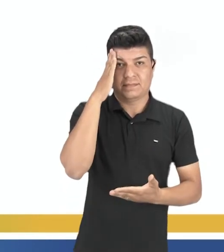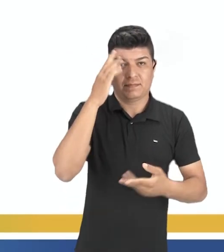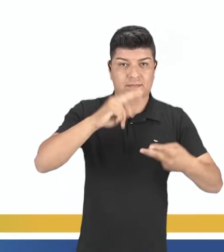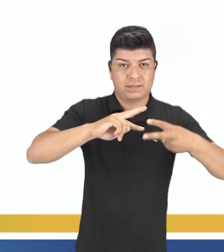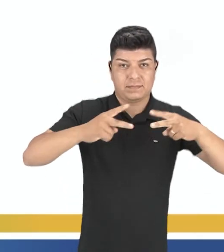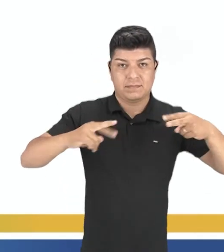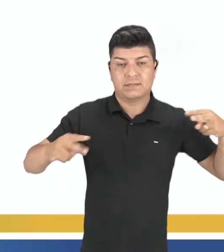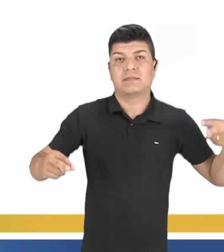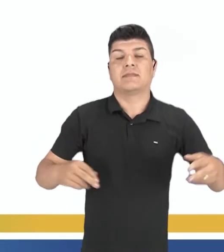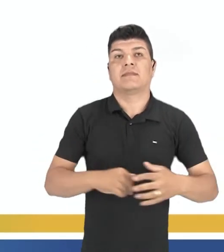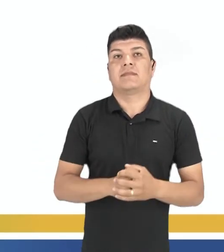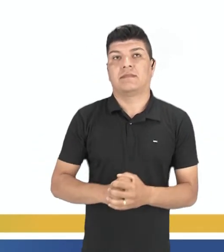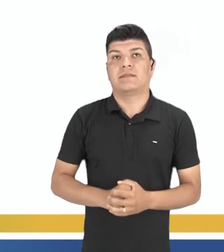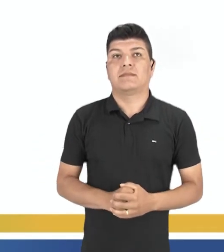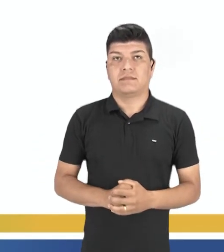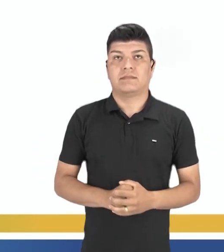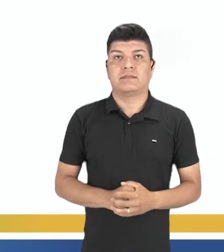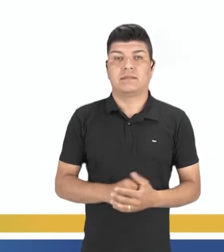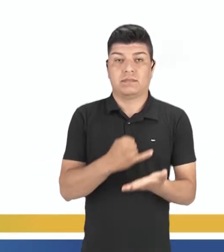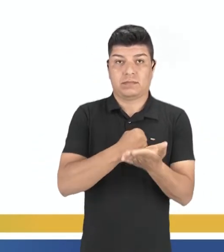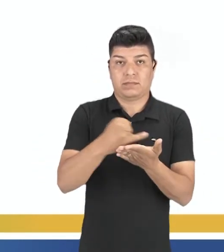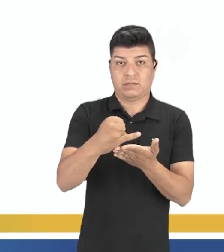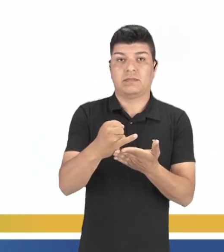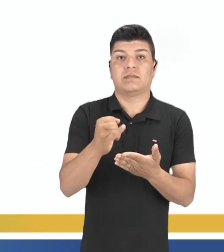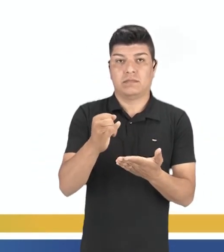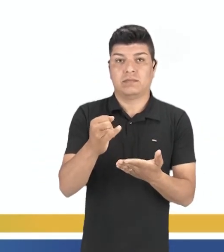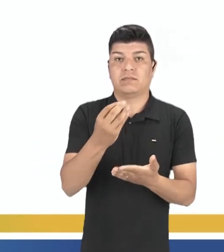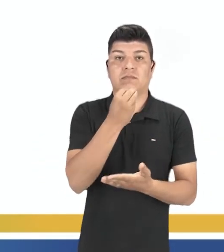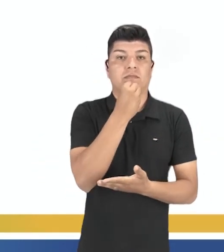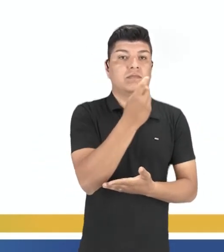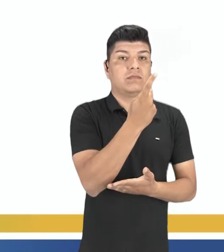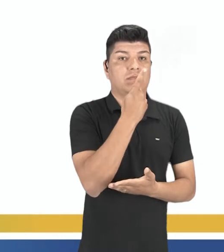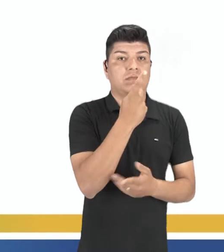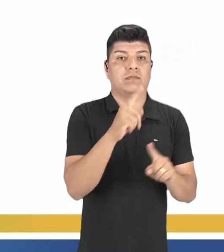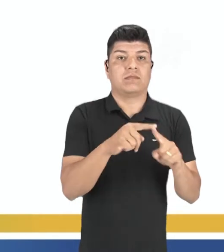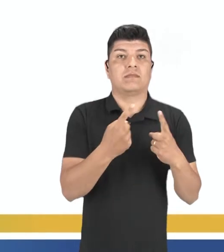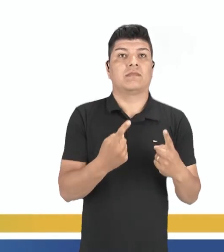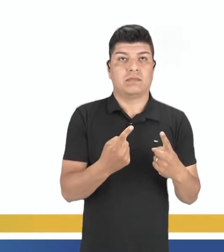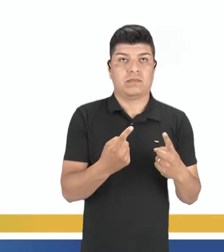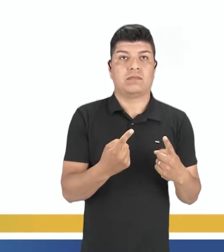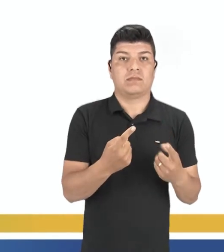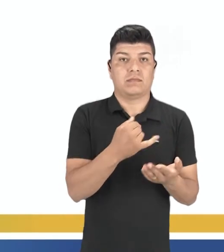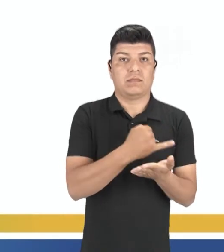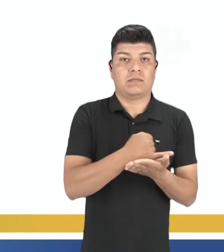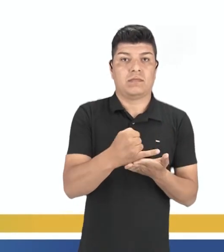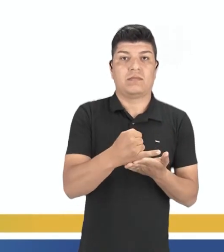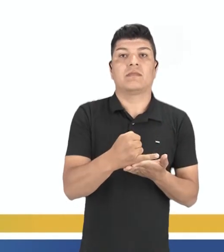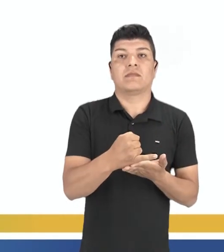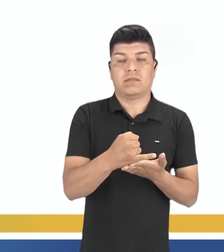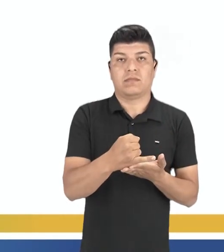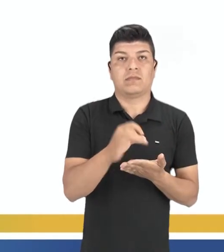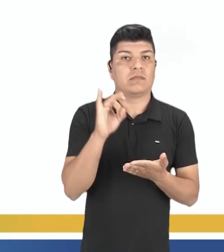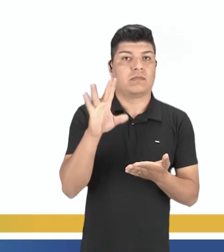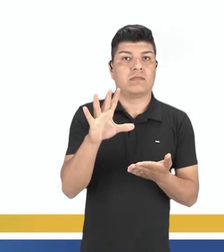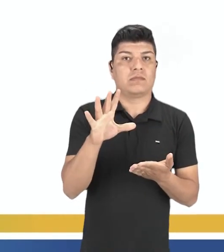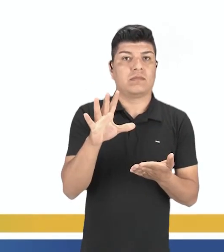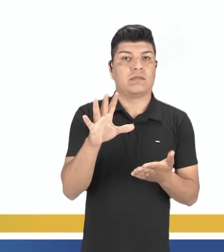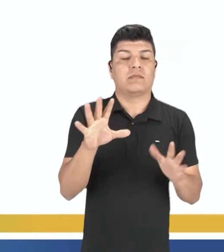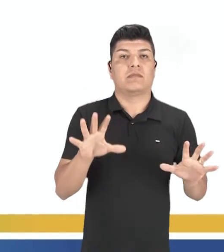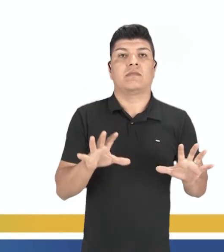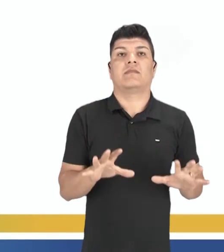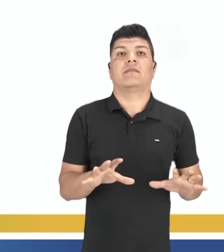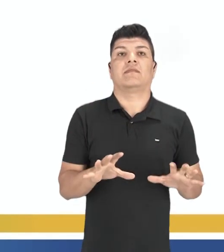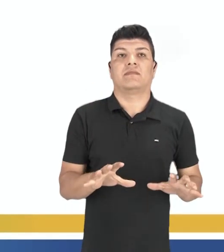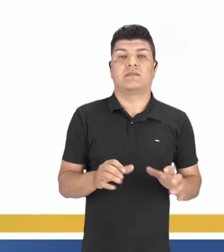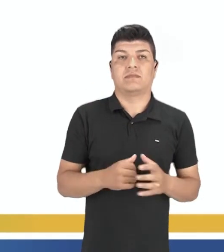genética. Então a gente deu essa introdução de probabilidade, mas essa introdução ela só fica